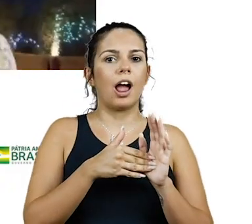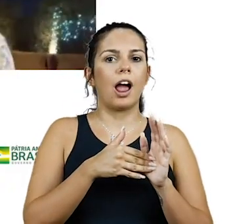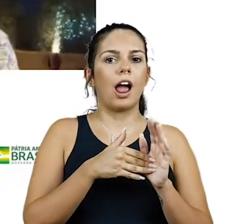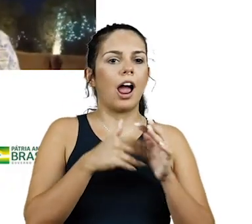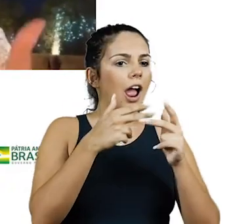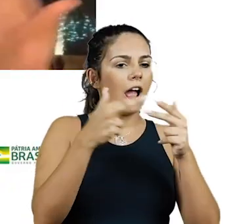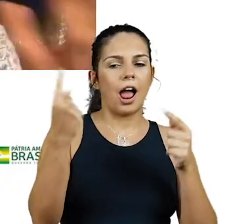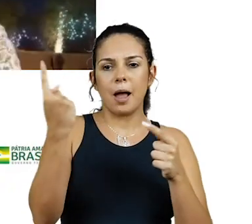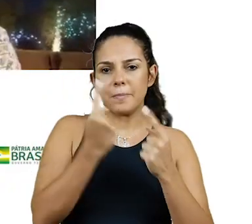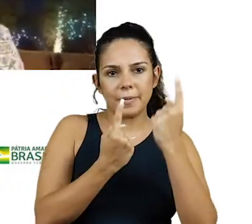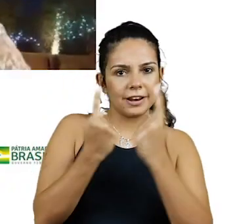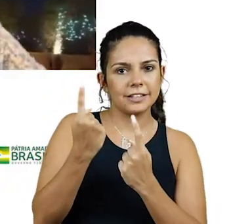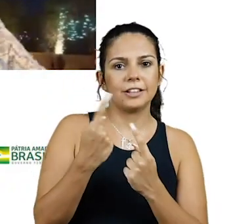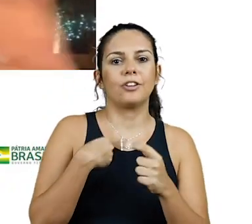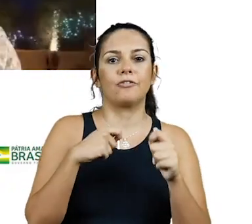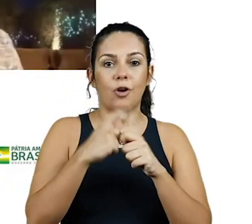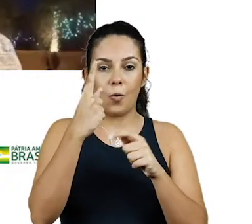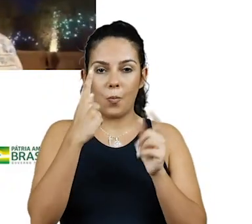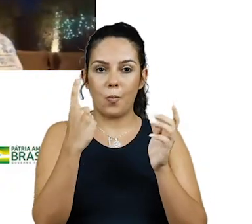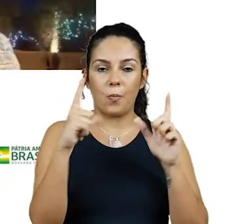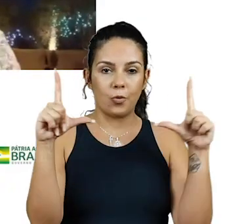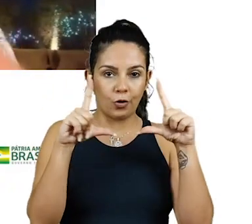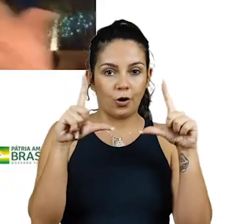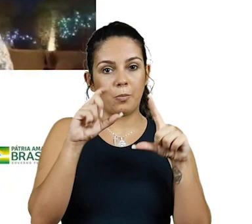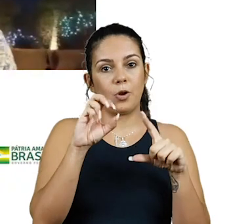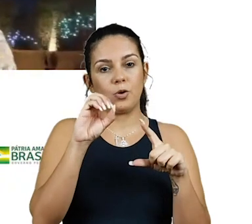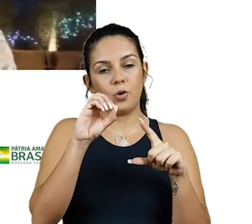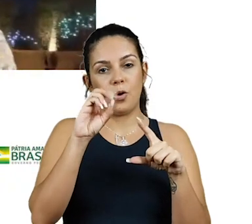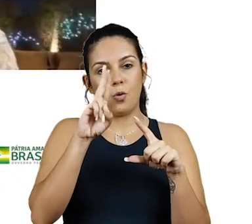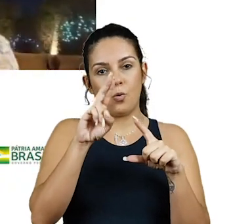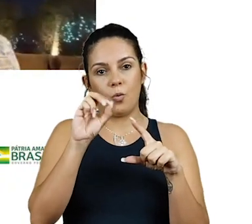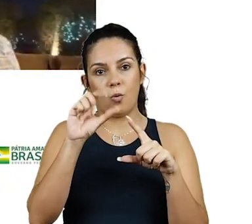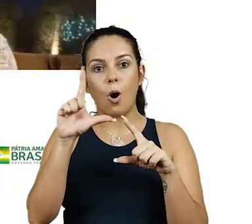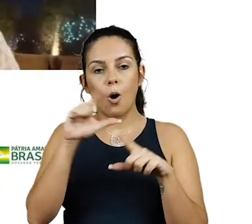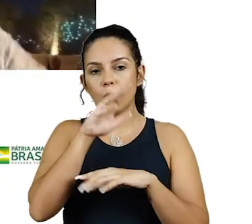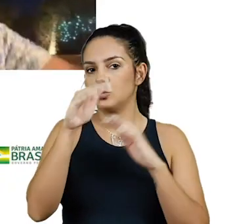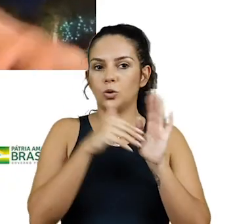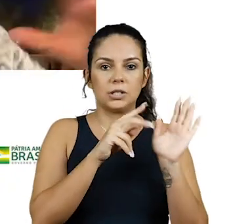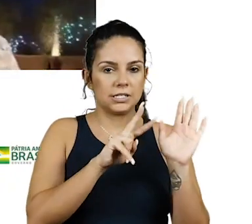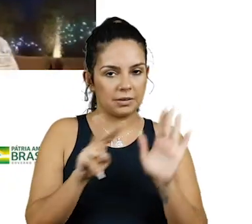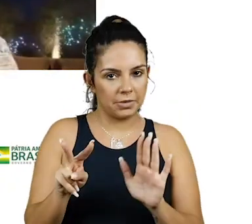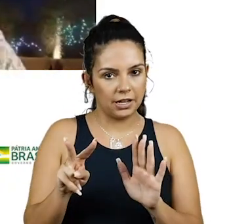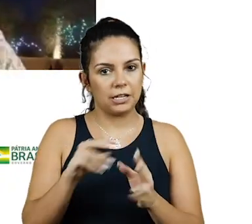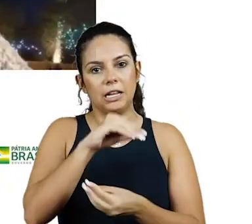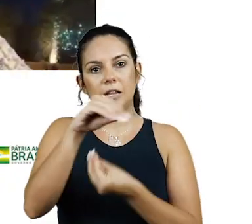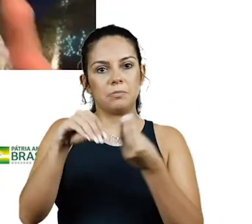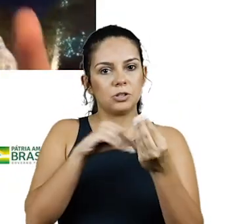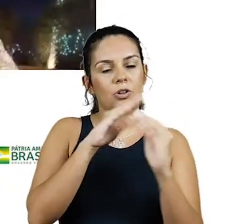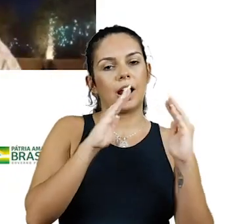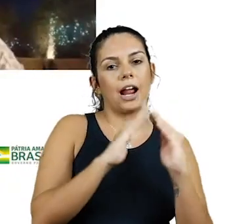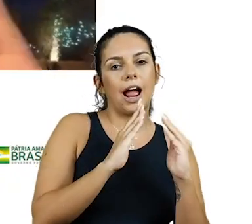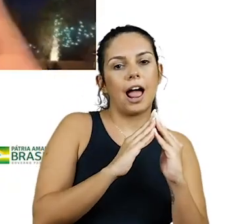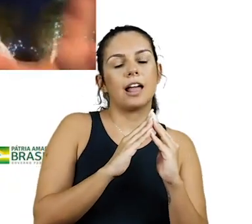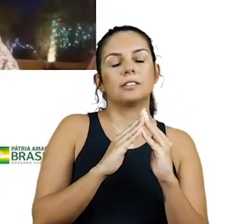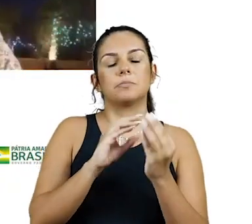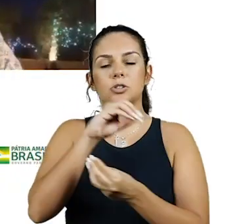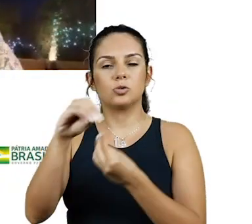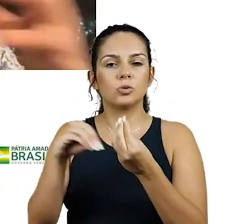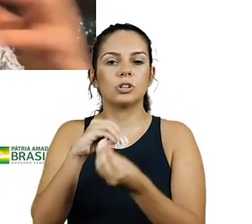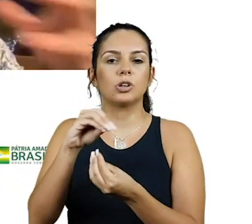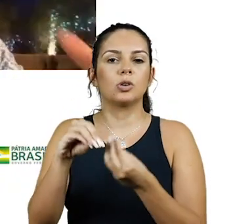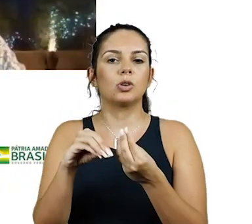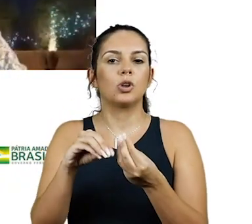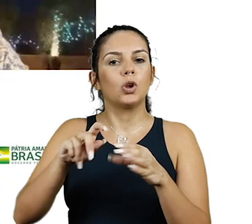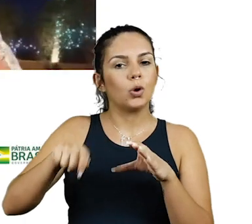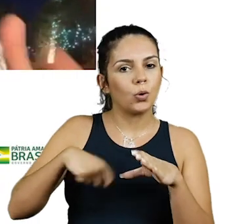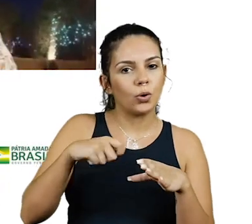coisas, você certamente acompanha. Eu estou fazendo um programa na UOL, no UOL toda semana, que mistura um pouco de casa, um pouco